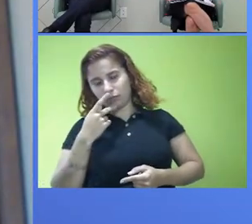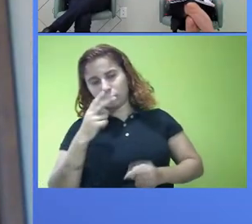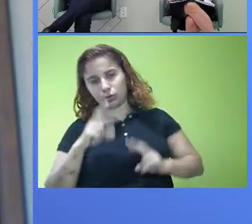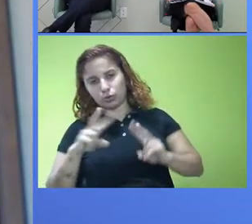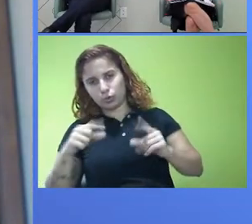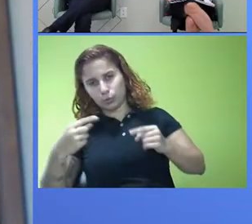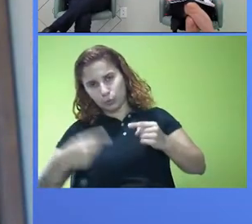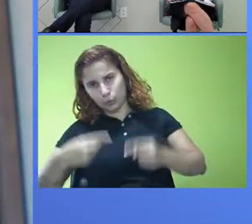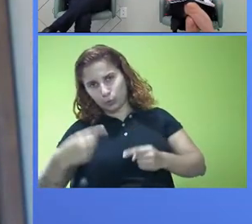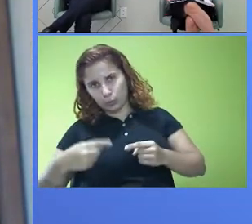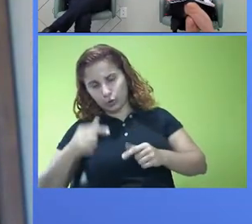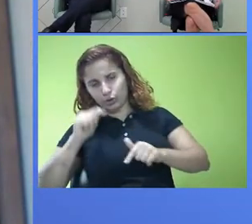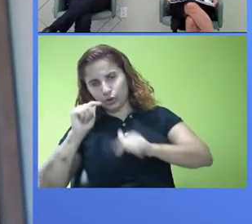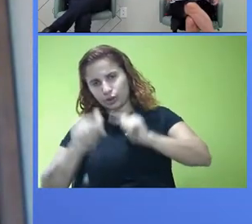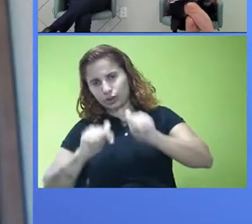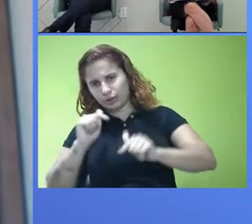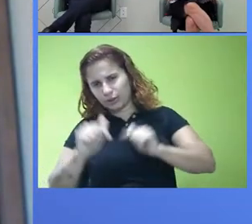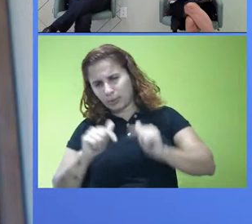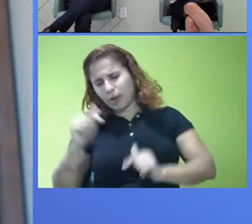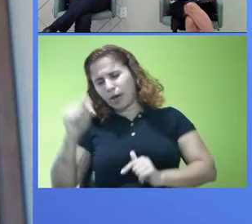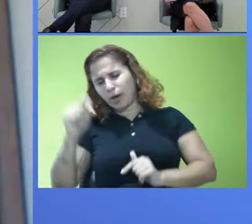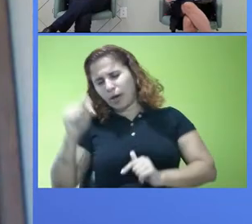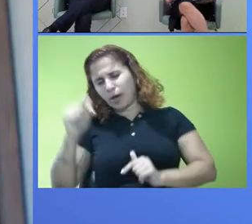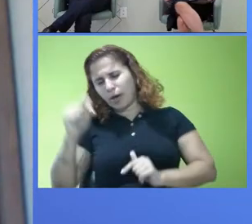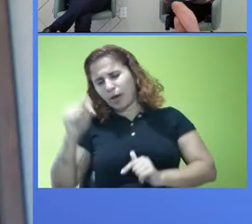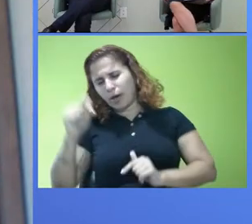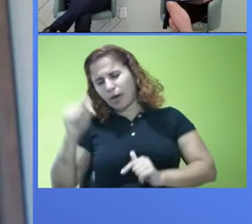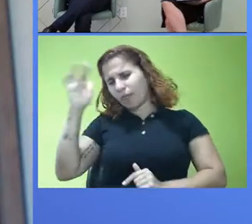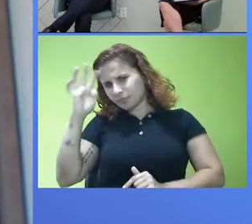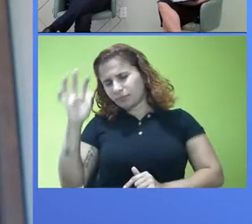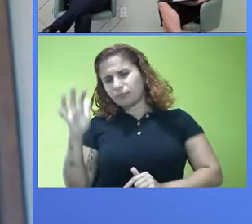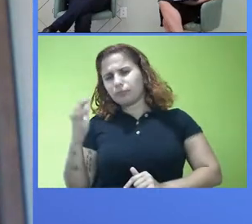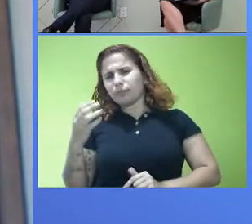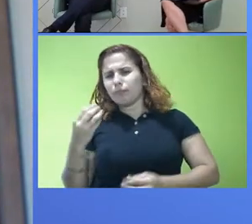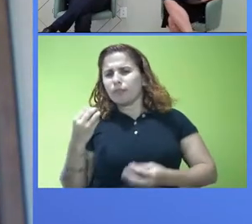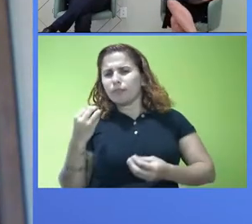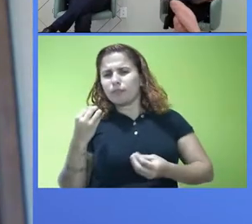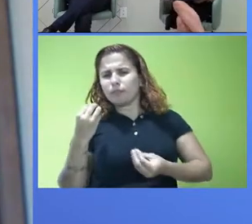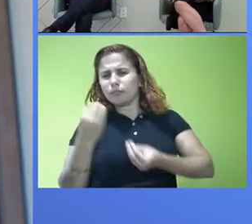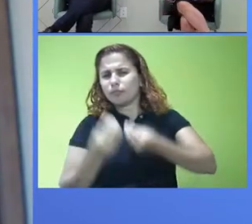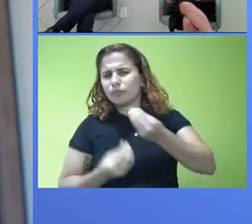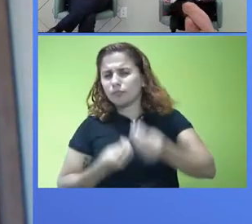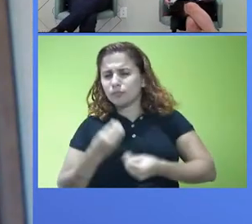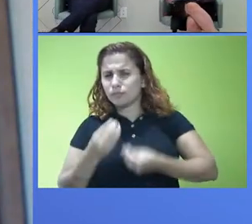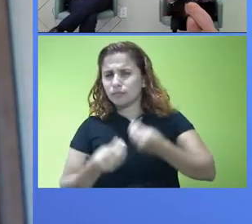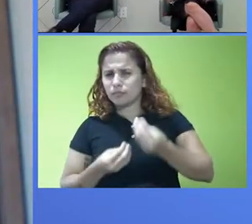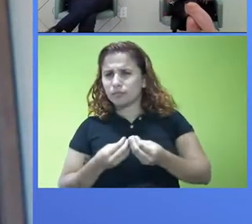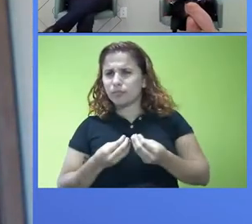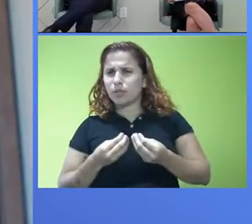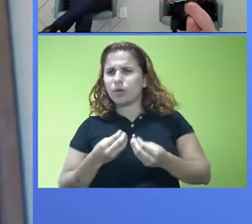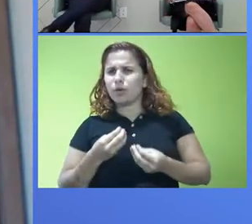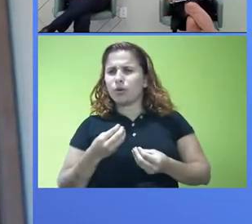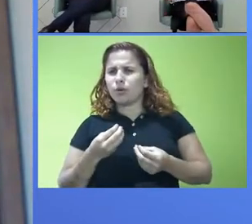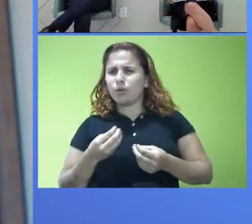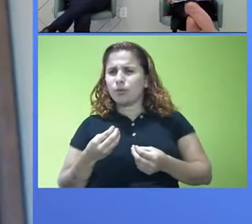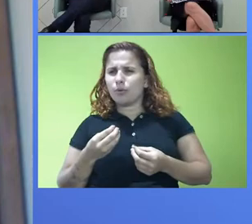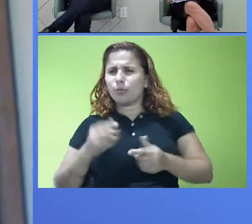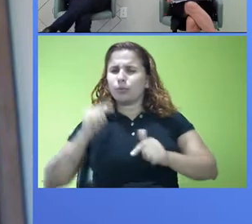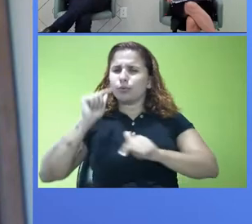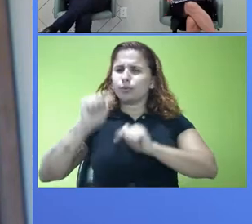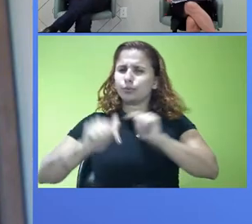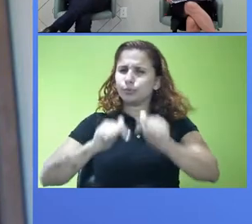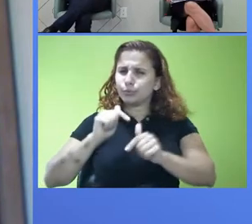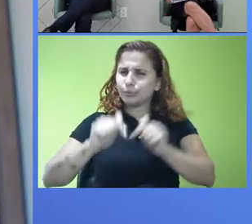tentando pensar aqui o trabalho, as coordenações dos auditores fiscais do trabalho, o trabalho do Ministério Público do Trabalho,